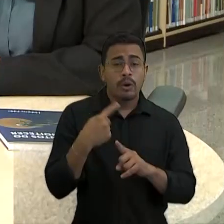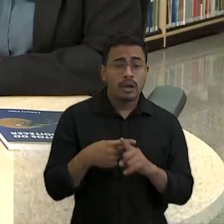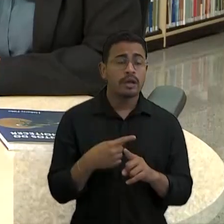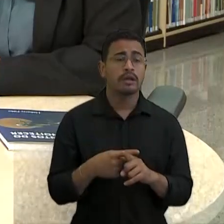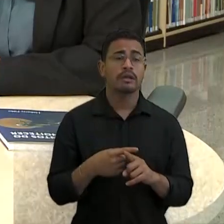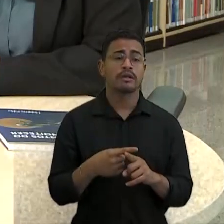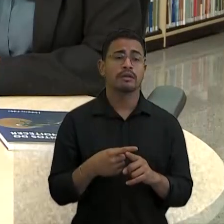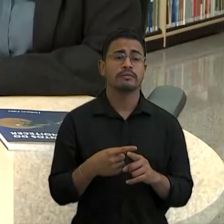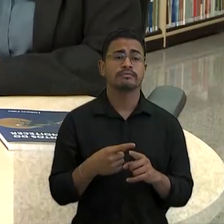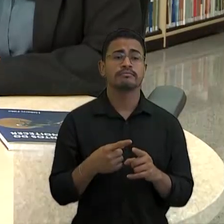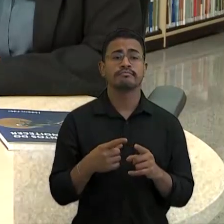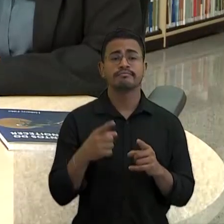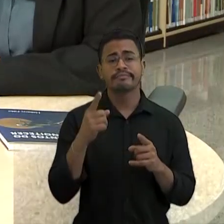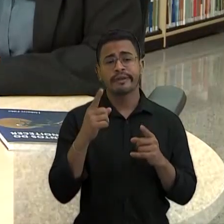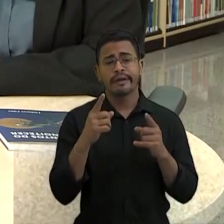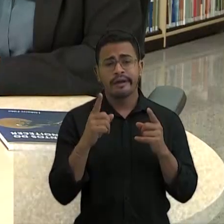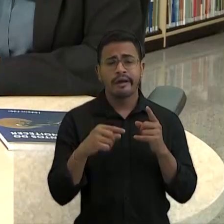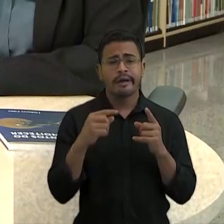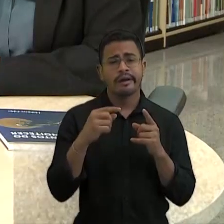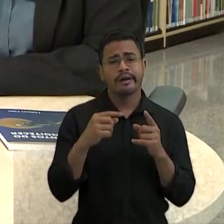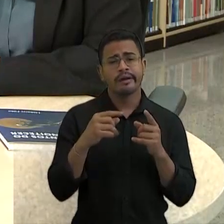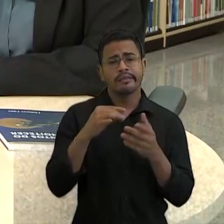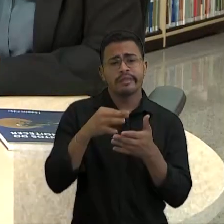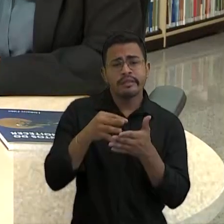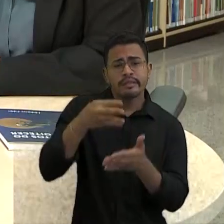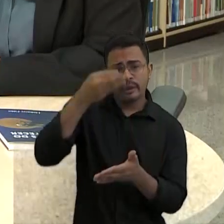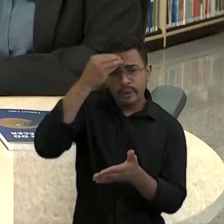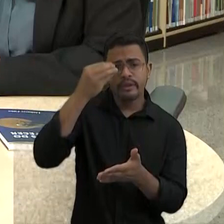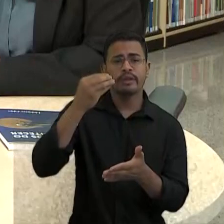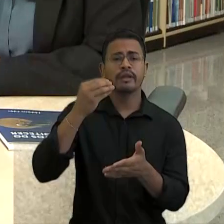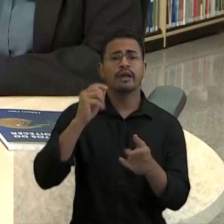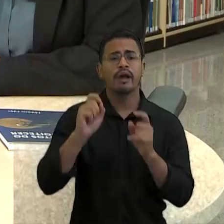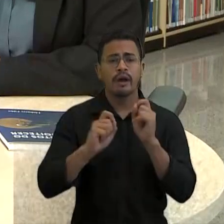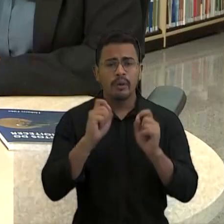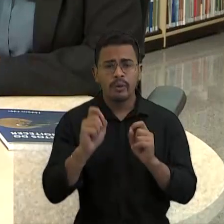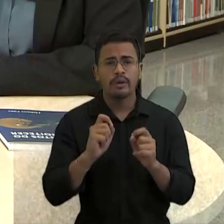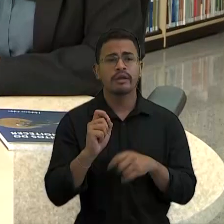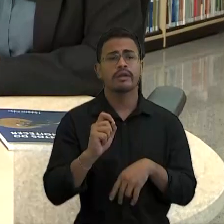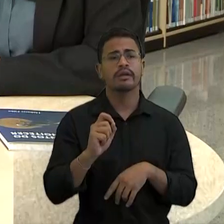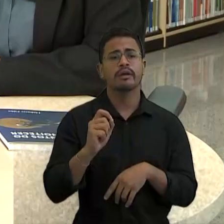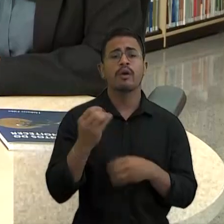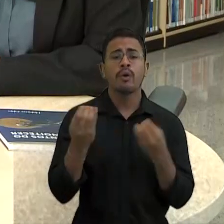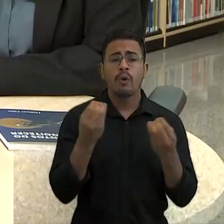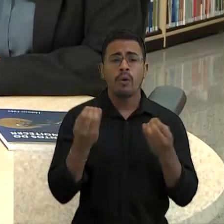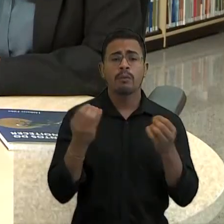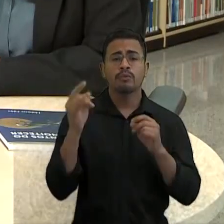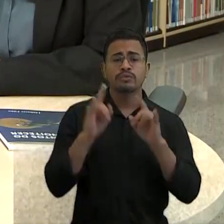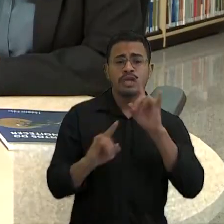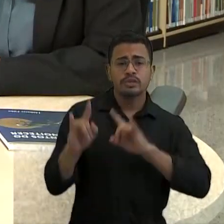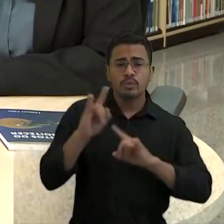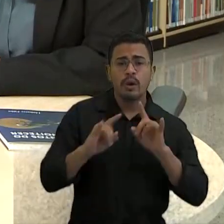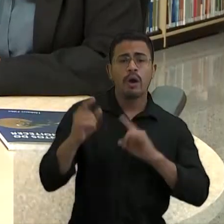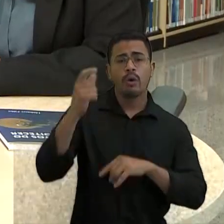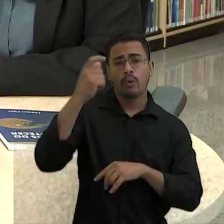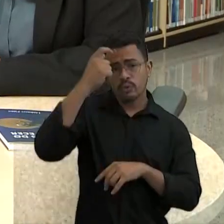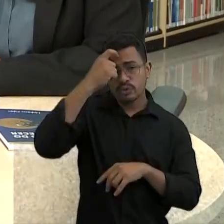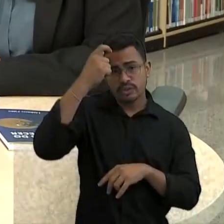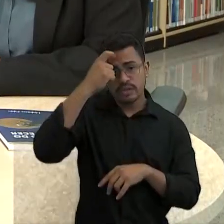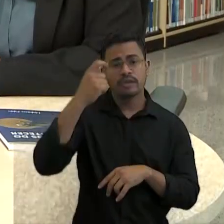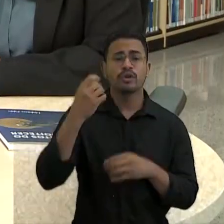concebi uma teoria, a teoria da latência sensual consciente. Essa